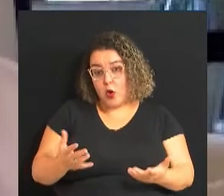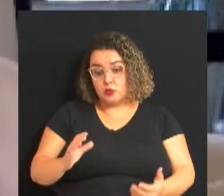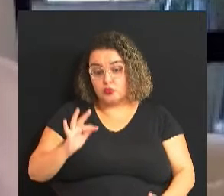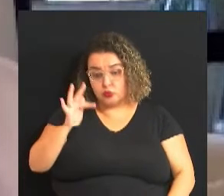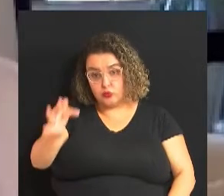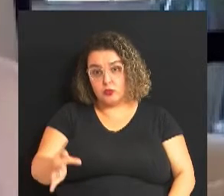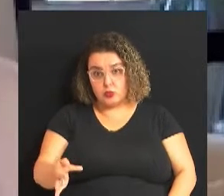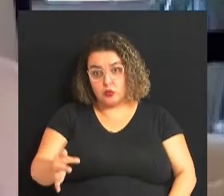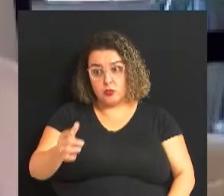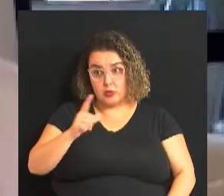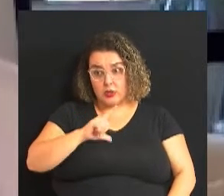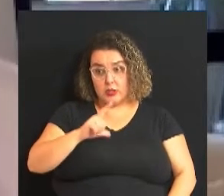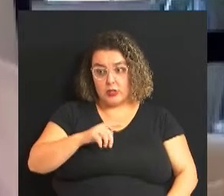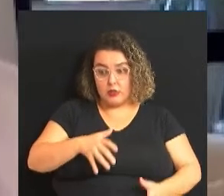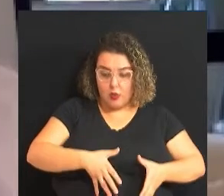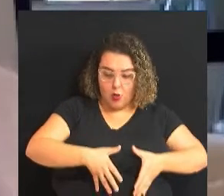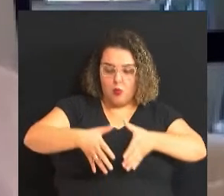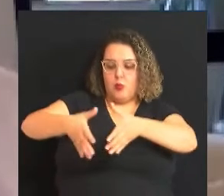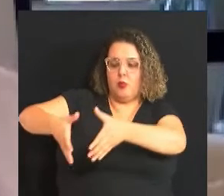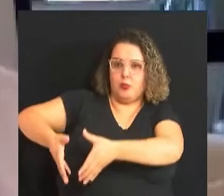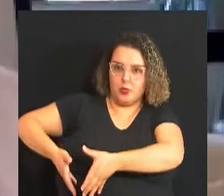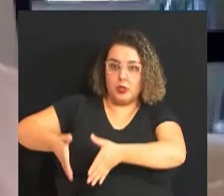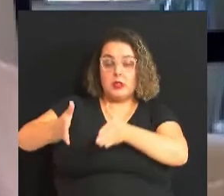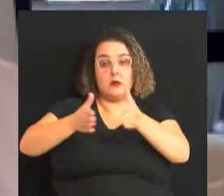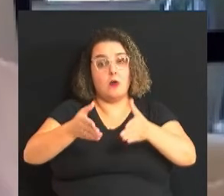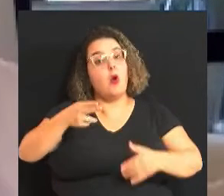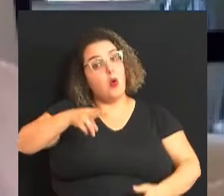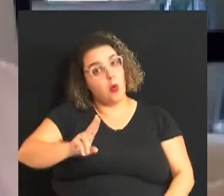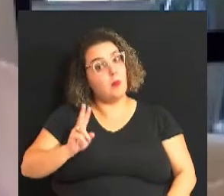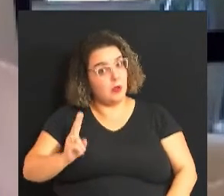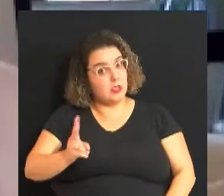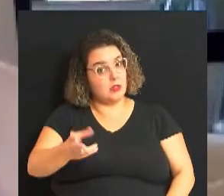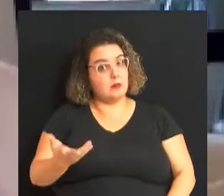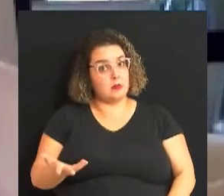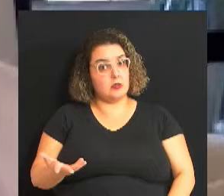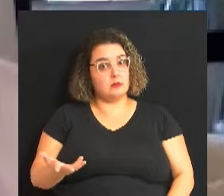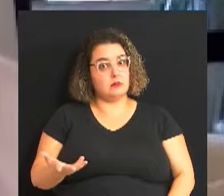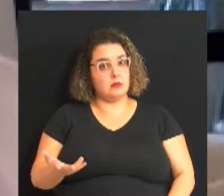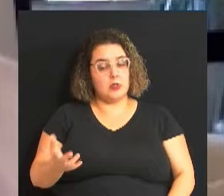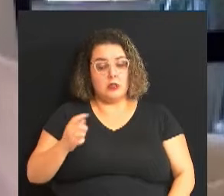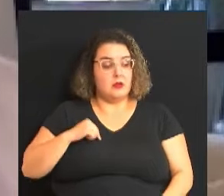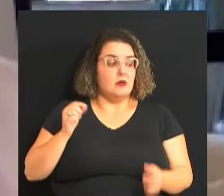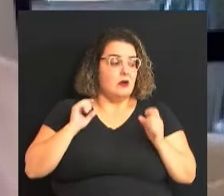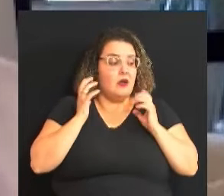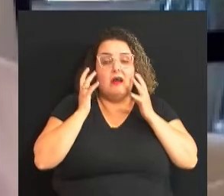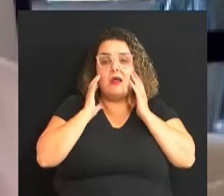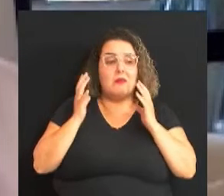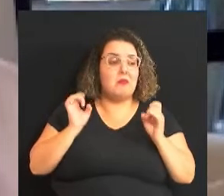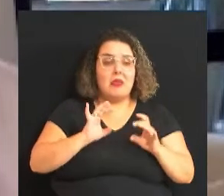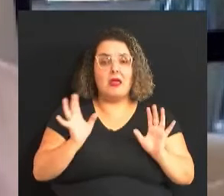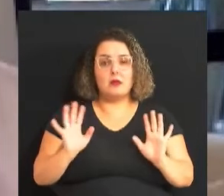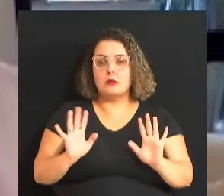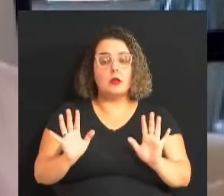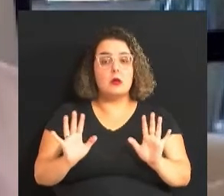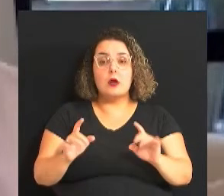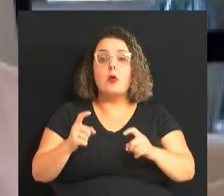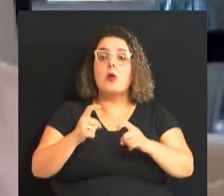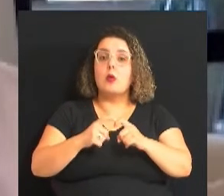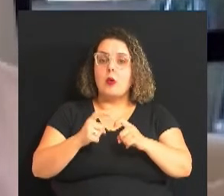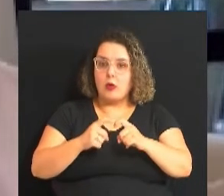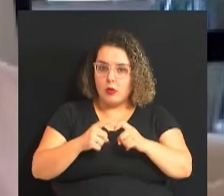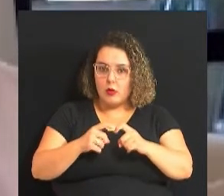um estoma temporário ou definitivo, não fiquem tão aflitas, porque para o médico indicar um